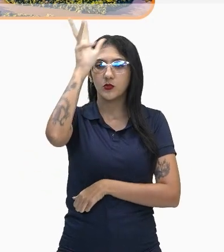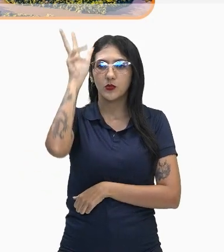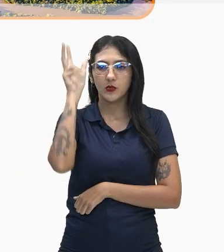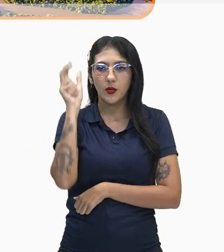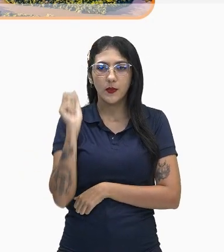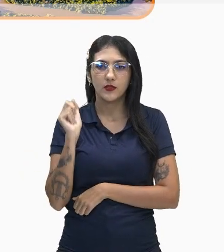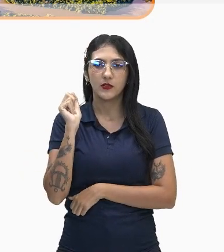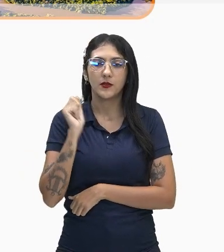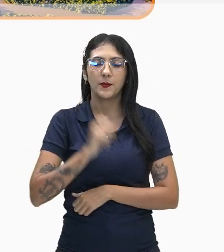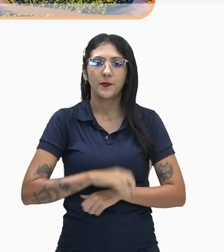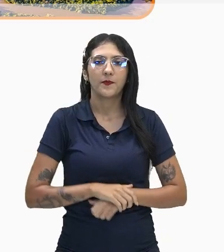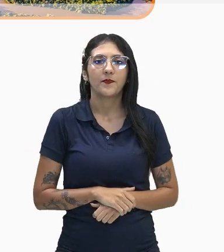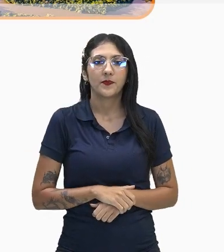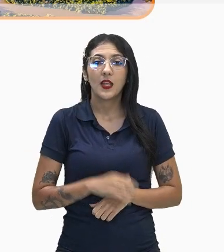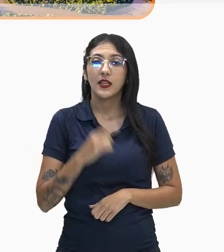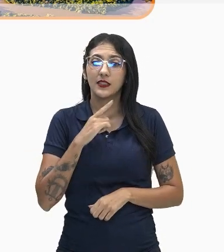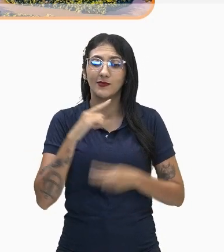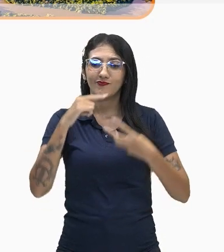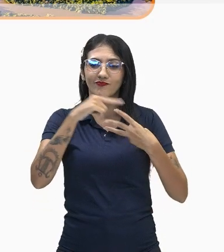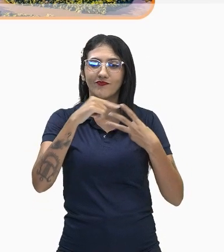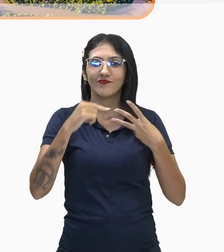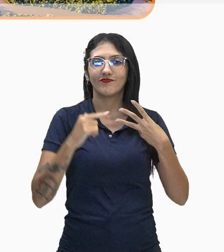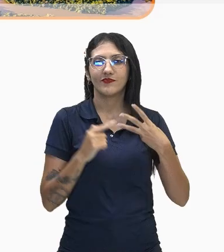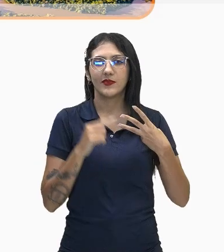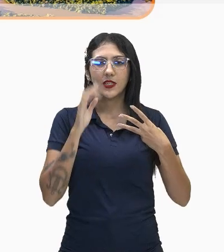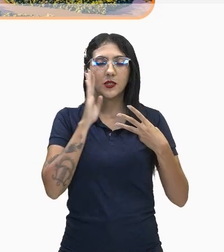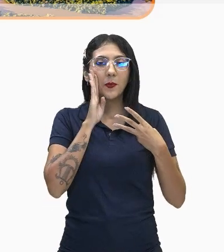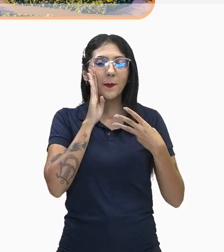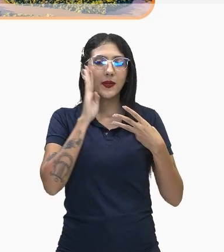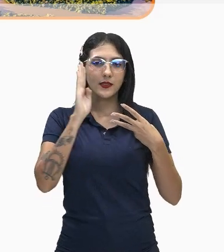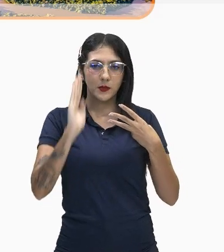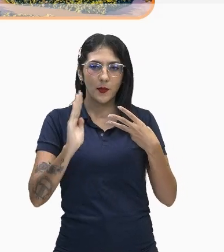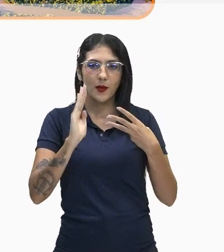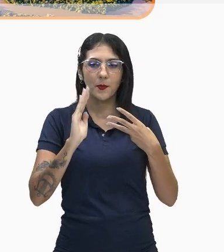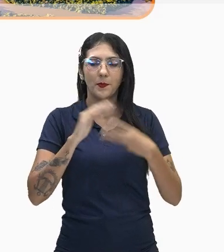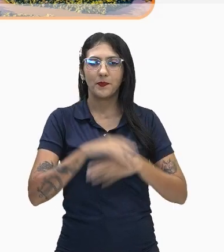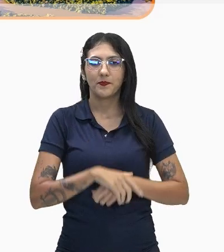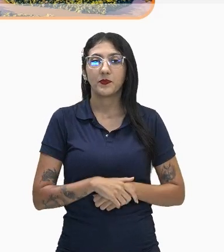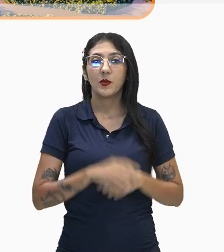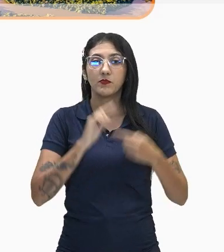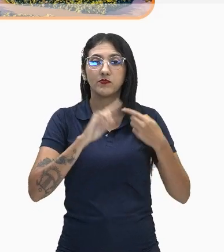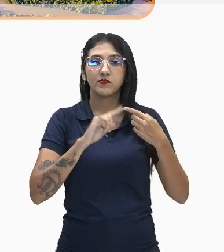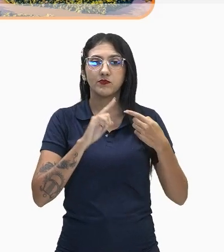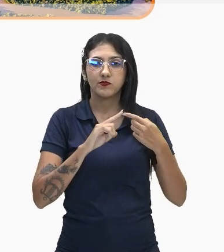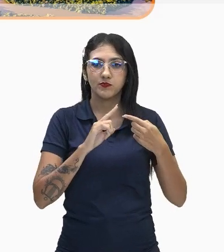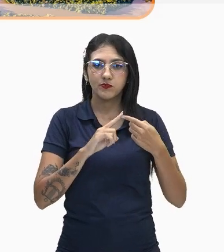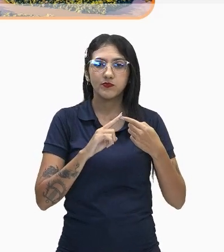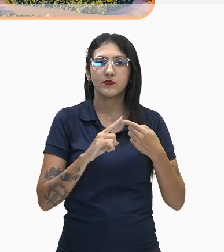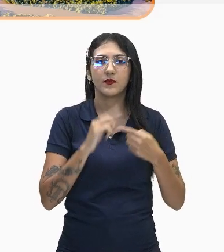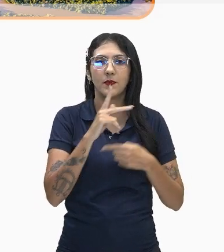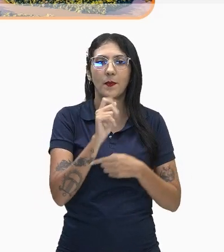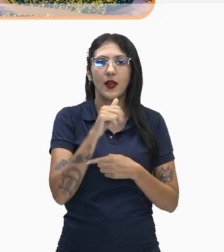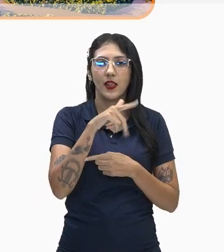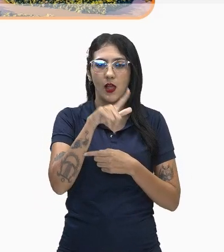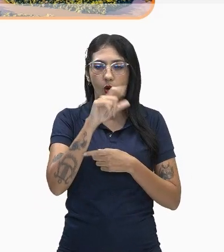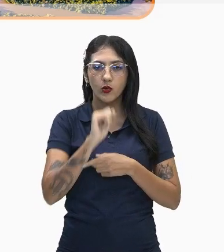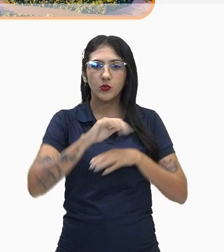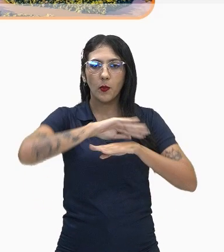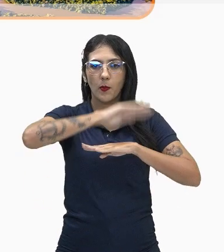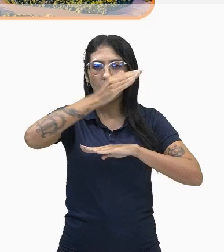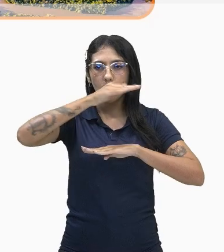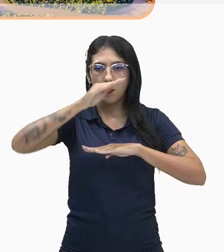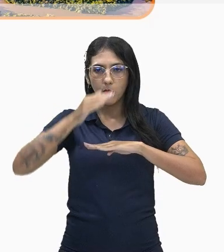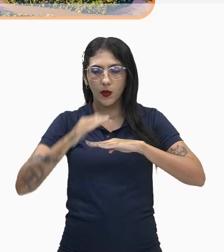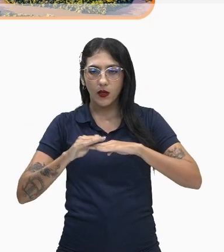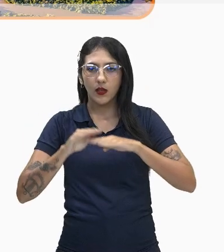ele tem 3 principais formas de relevo, que são os planaltos, as planícies e